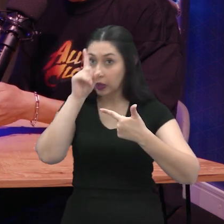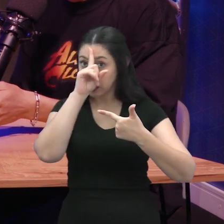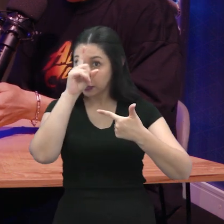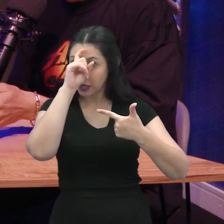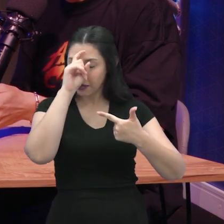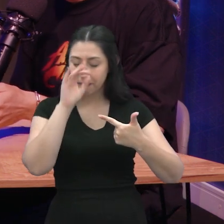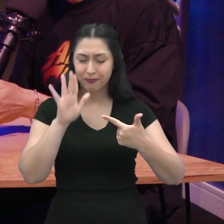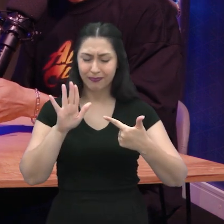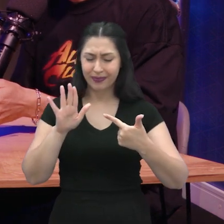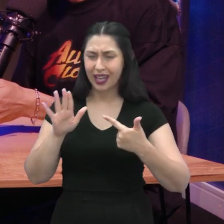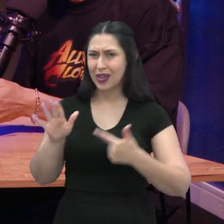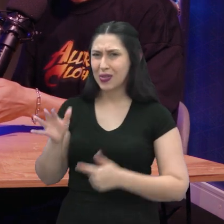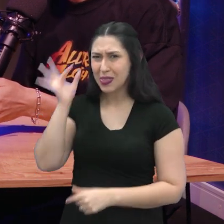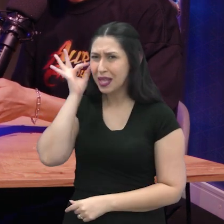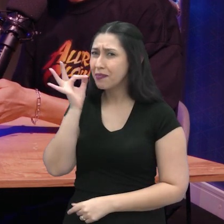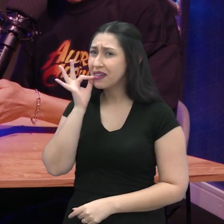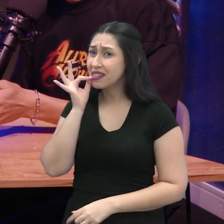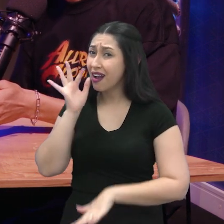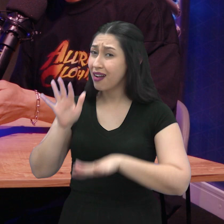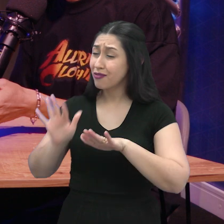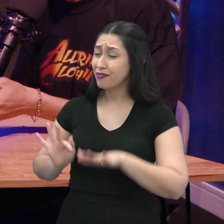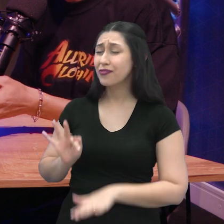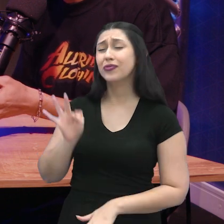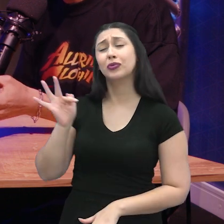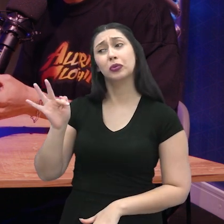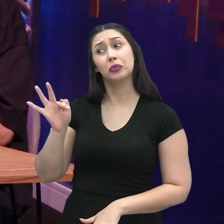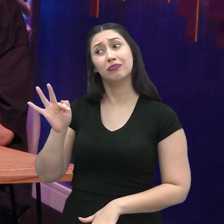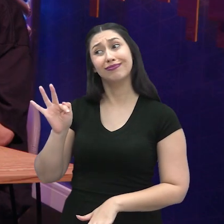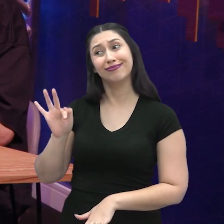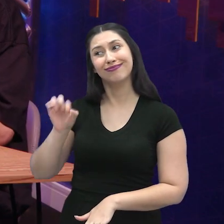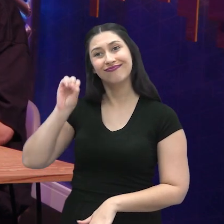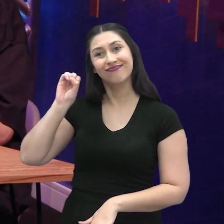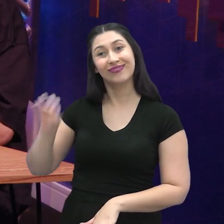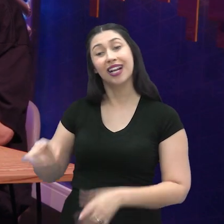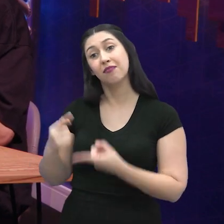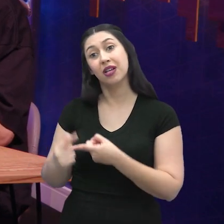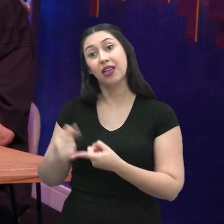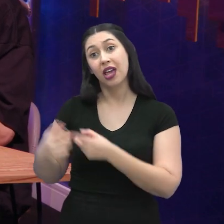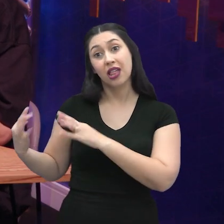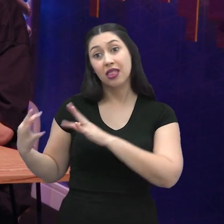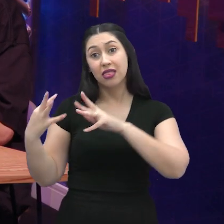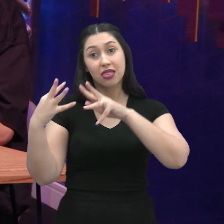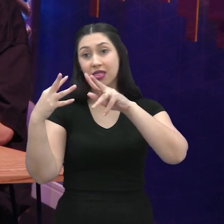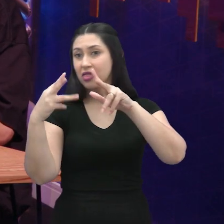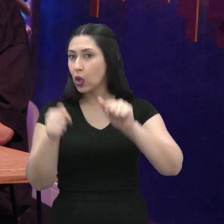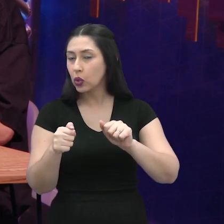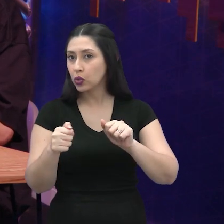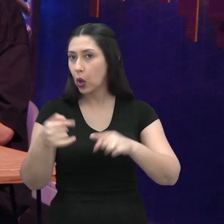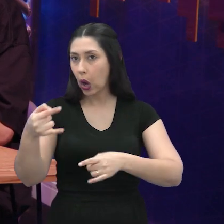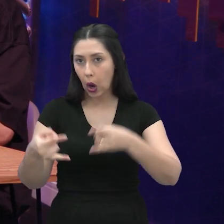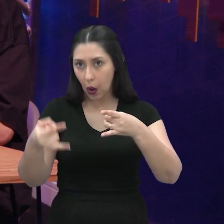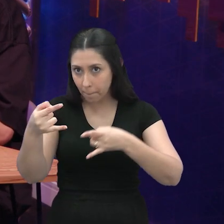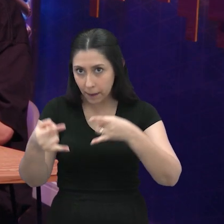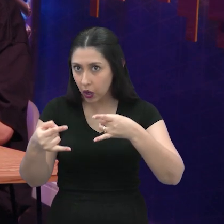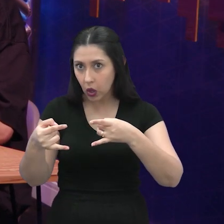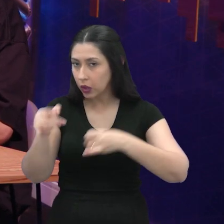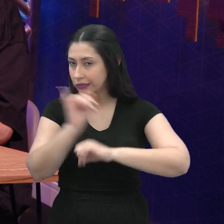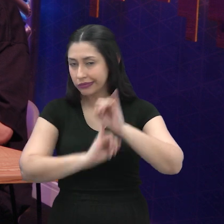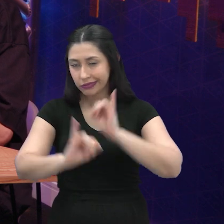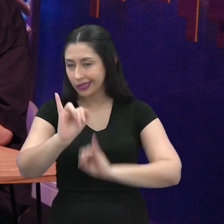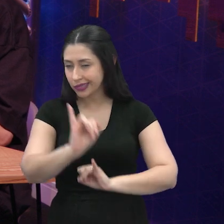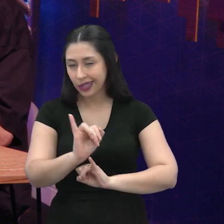e hospitais. O telemarketing eu acho que daqui a pouco já pode cair fora dessa lista, hein? É verdade. Daqui a pouco já vai ser tudo digitalizado, robô,